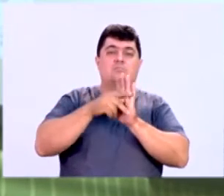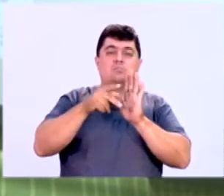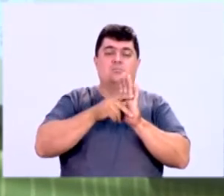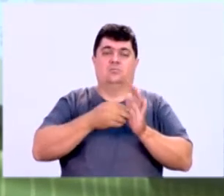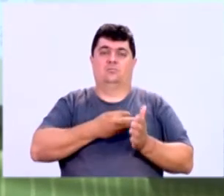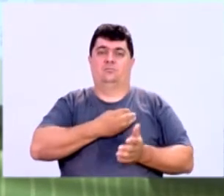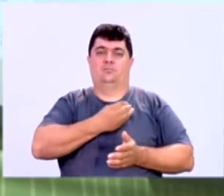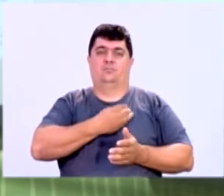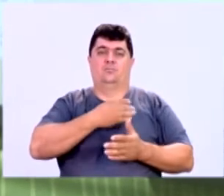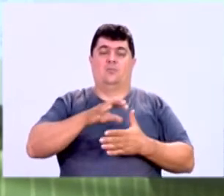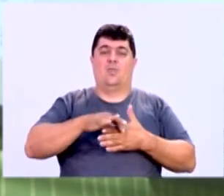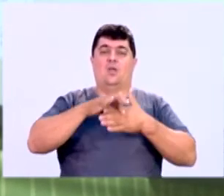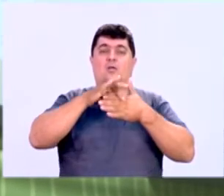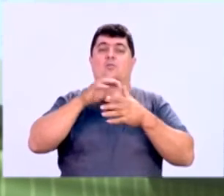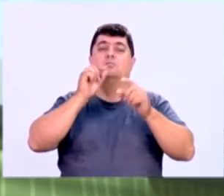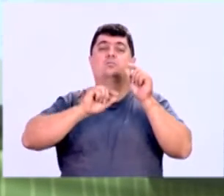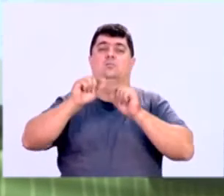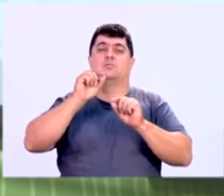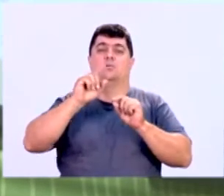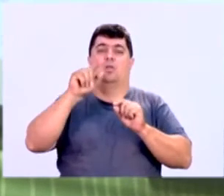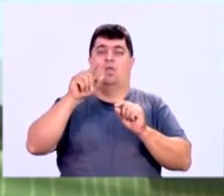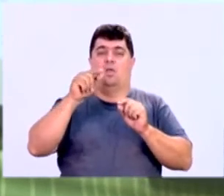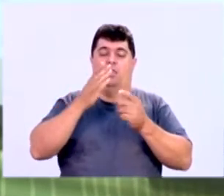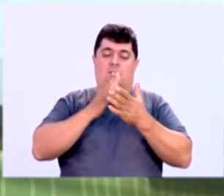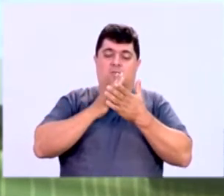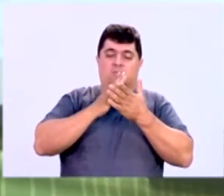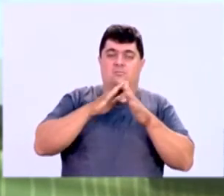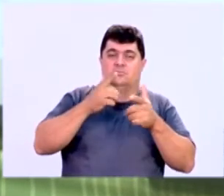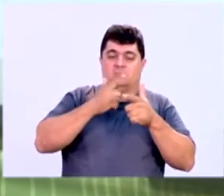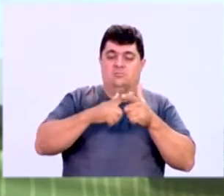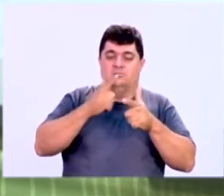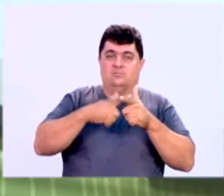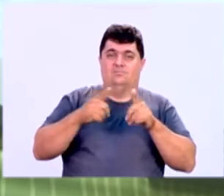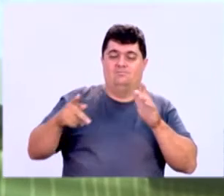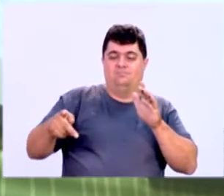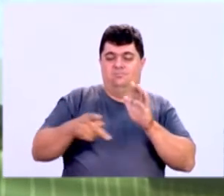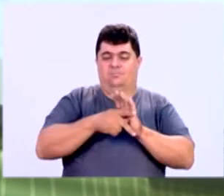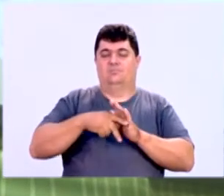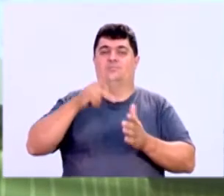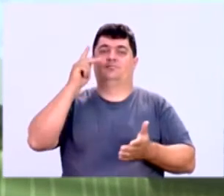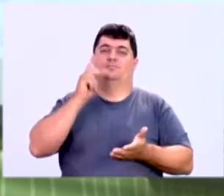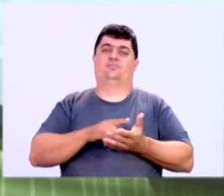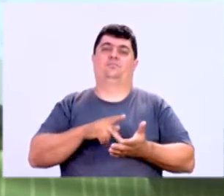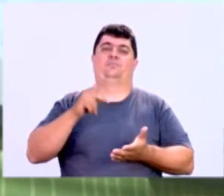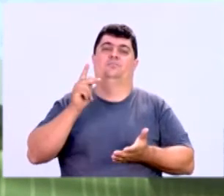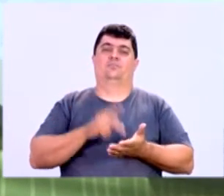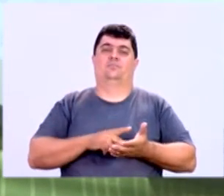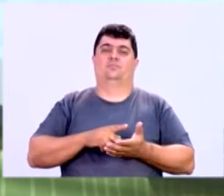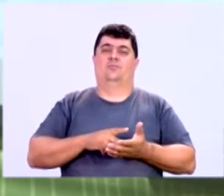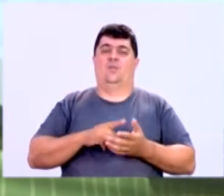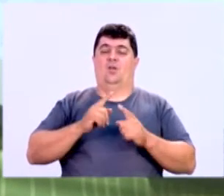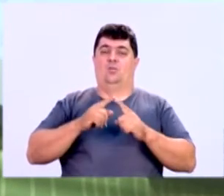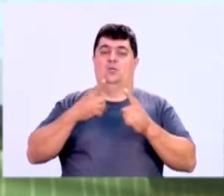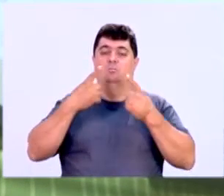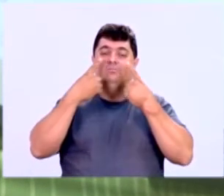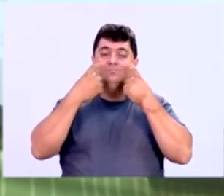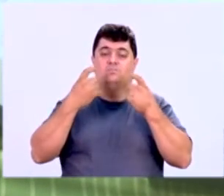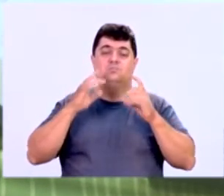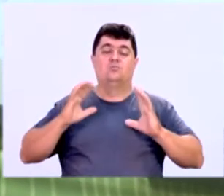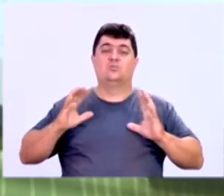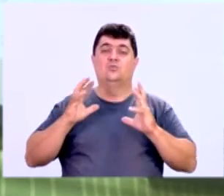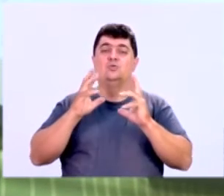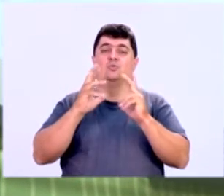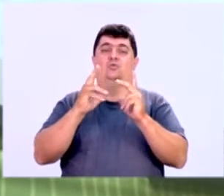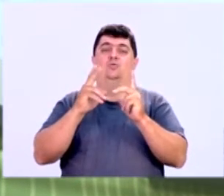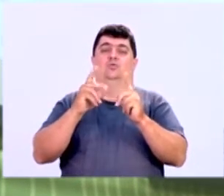principalmente, qual é o objetivo da pesquisa? É resolver um problema real, um problema que seja de interesse da comunidade em